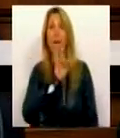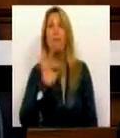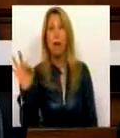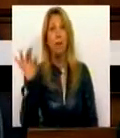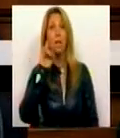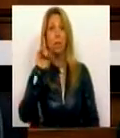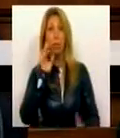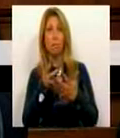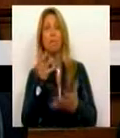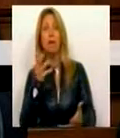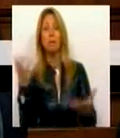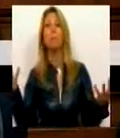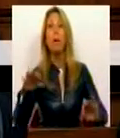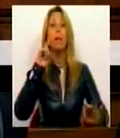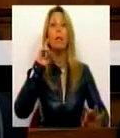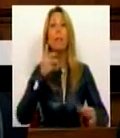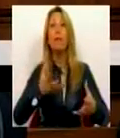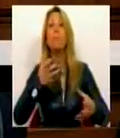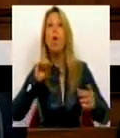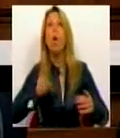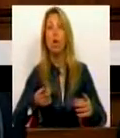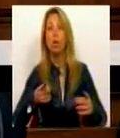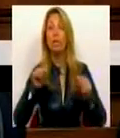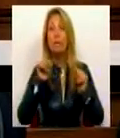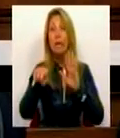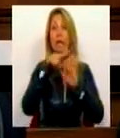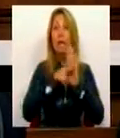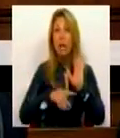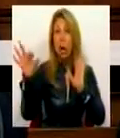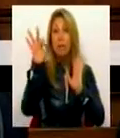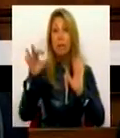têm defendido que estes critérios, estas métricas, têm que ser